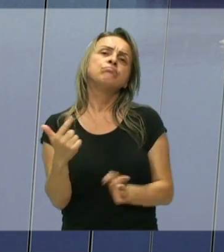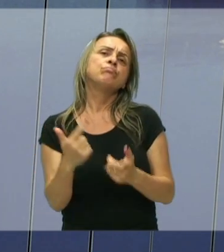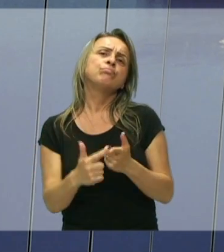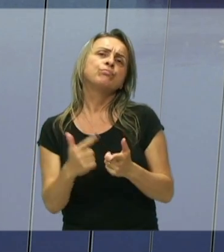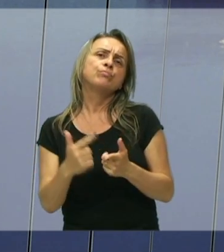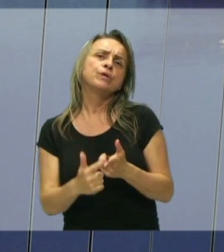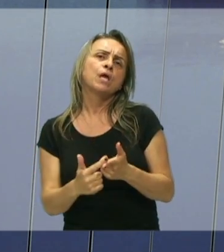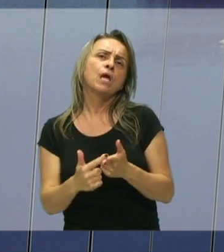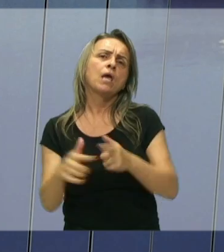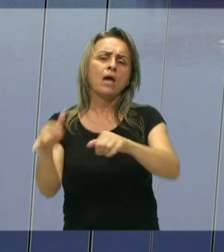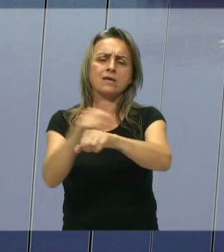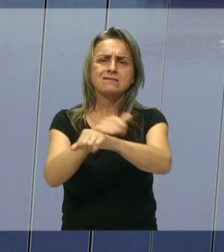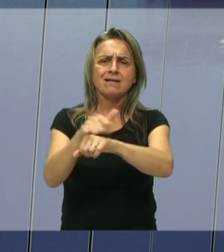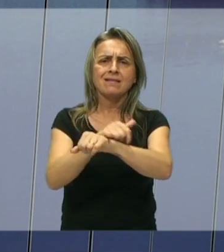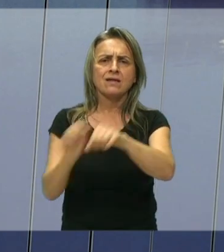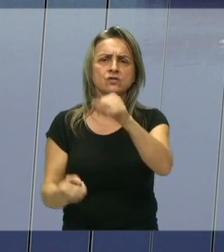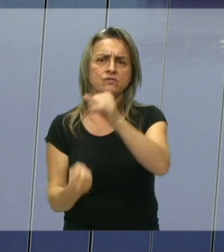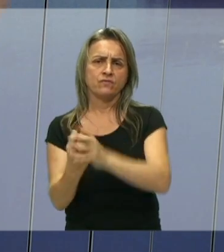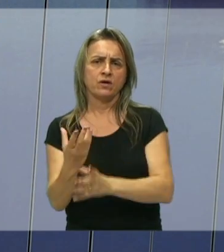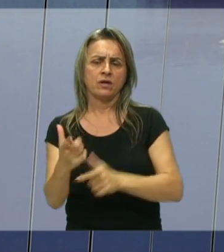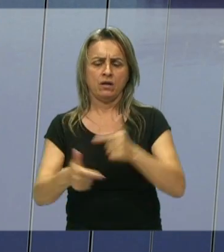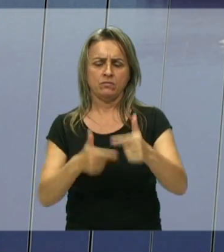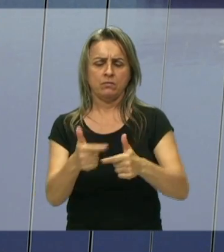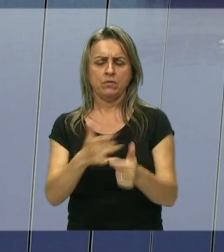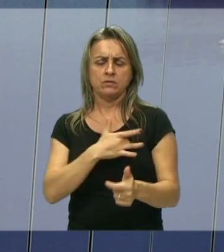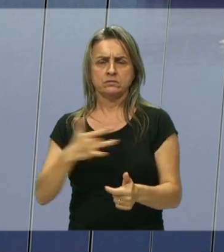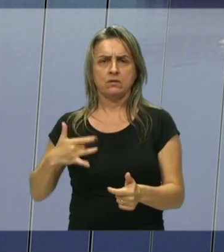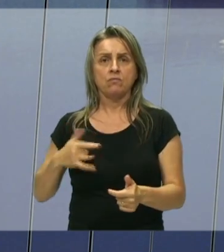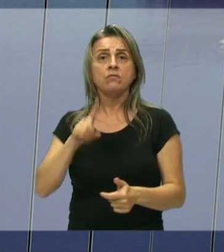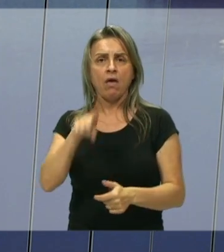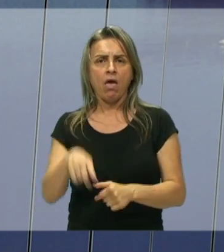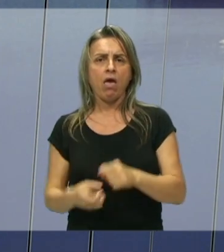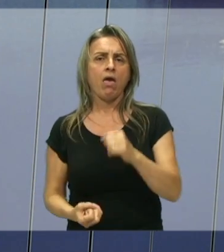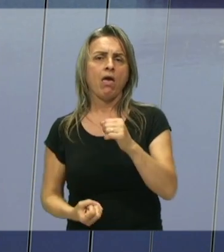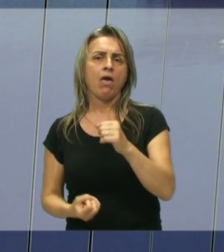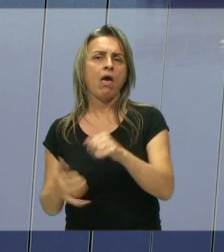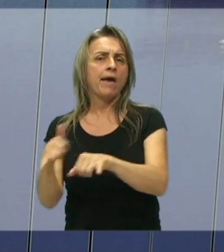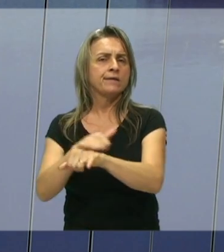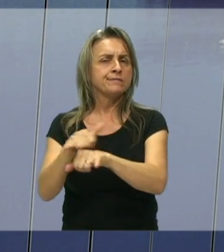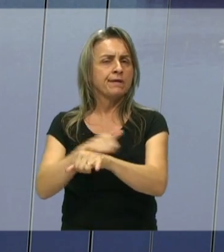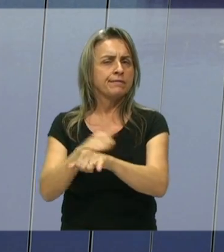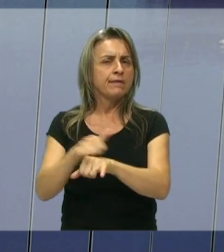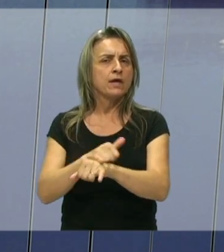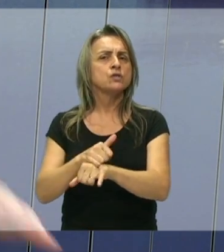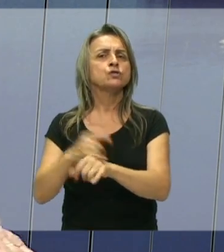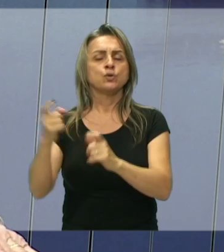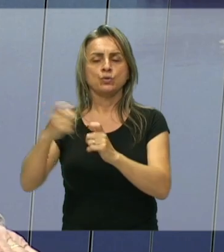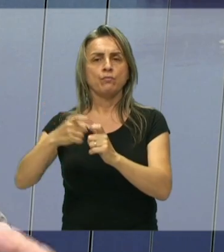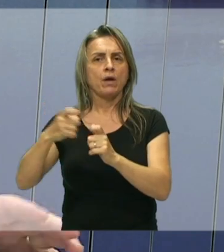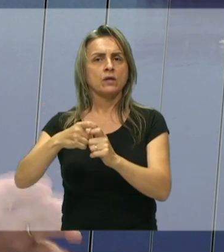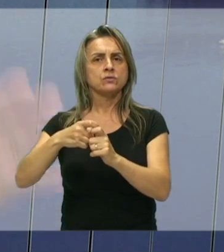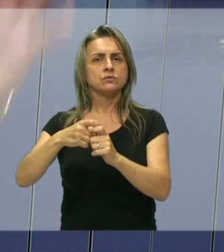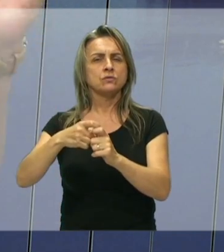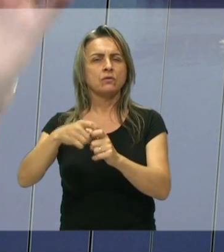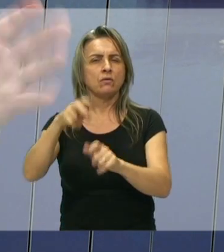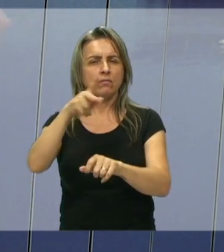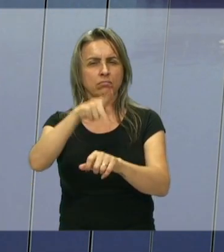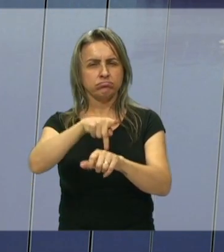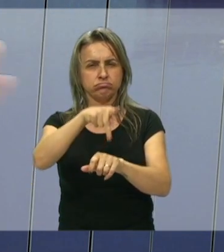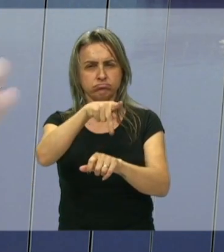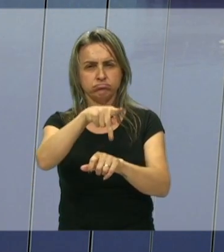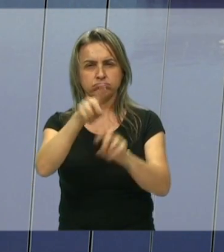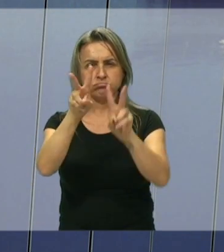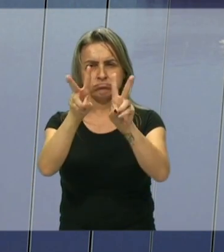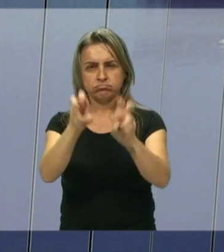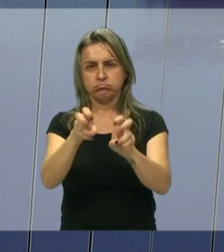de saúde é a ótica do médico especialista. Então você vai no teu serviço, no teu plano de saúde e diz assim, eu quero falar